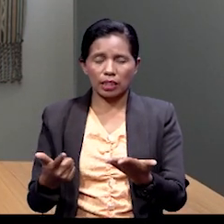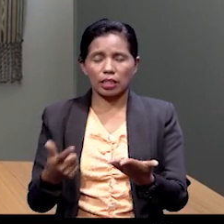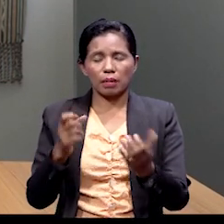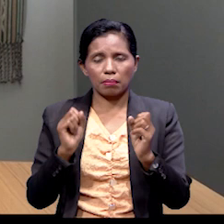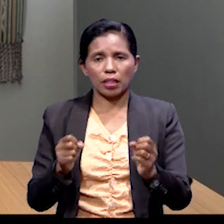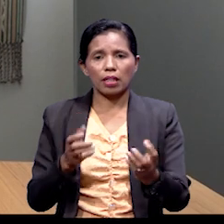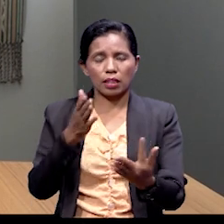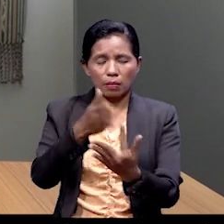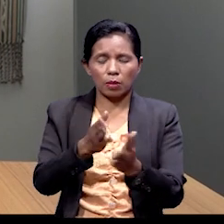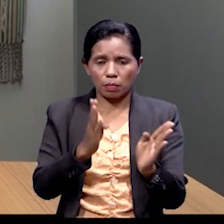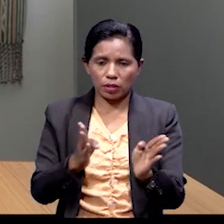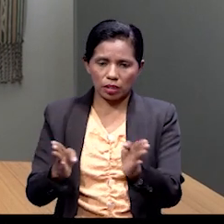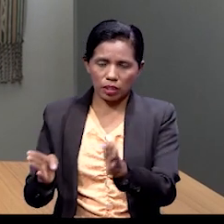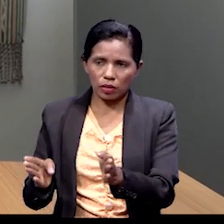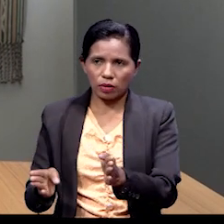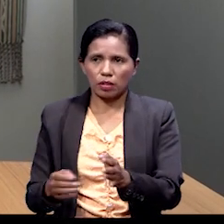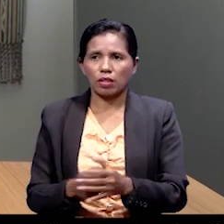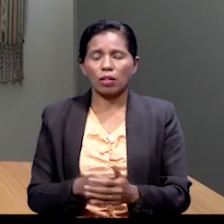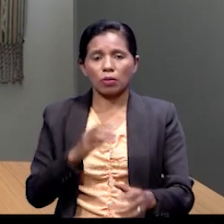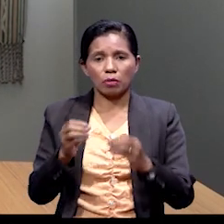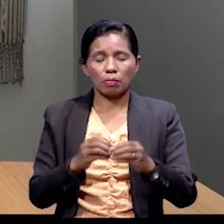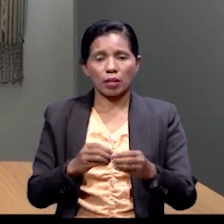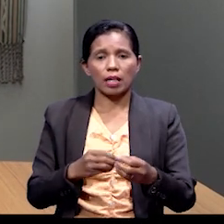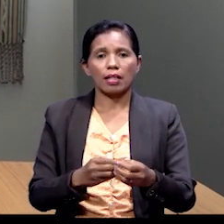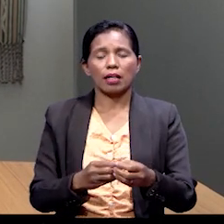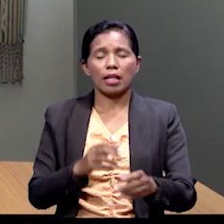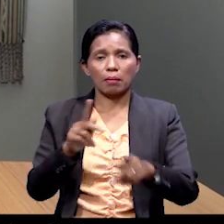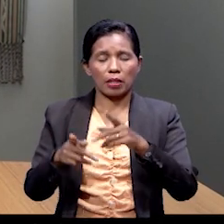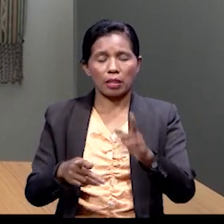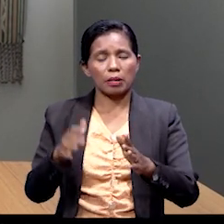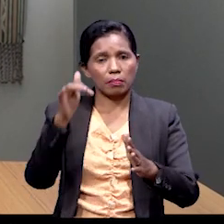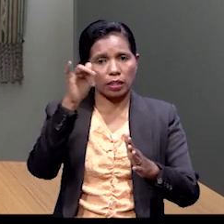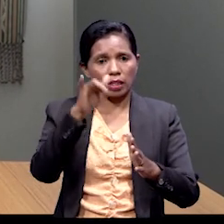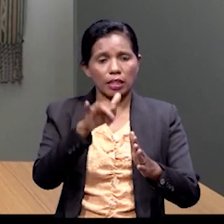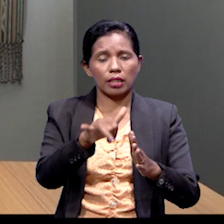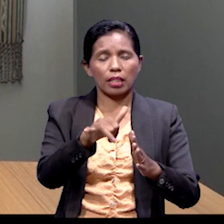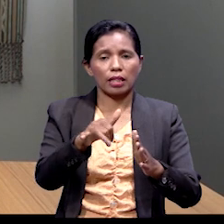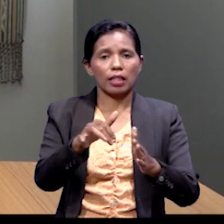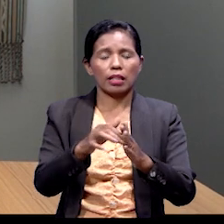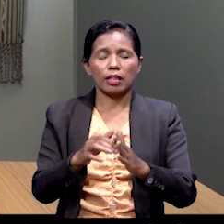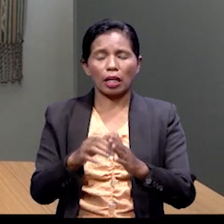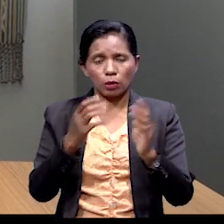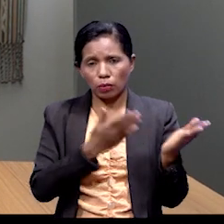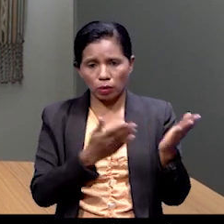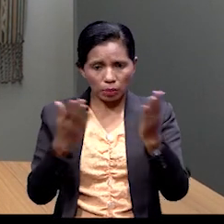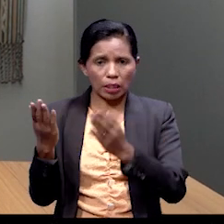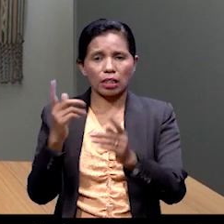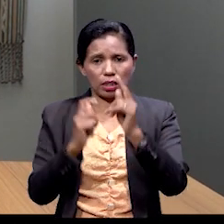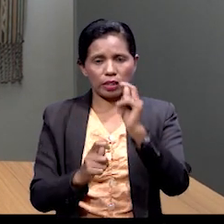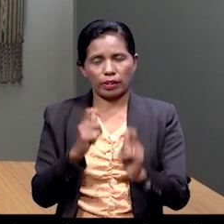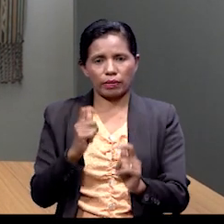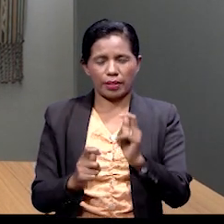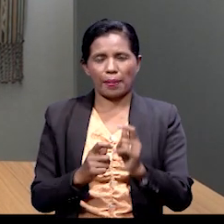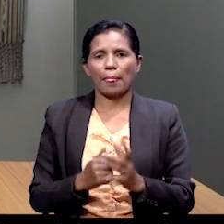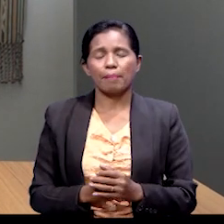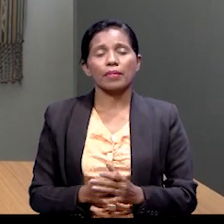nara petição inicial. Requerente tem que retama ba ia tribunal petição inicial.